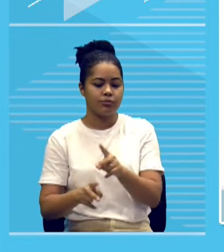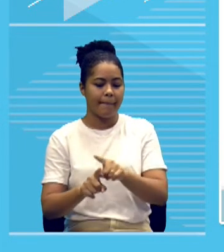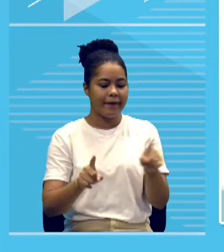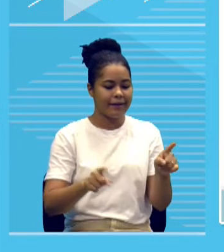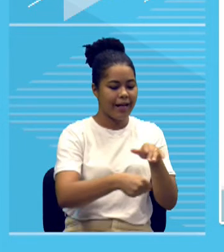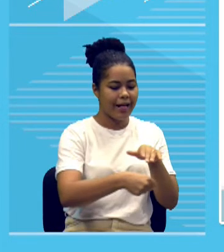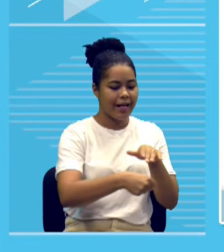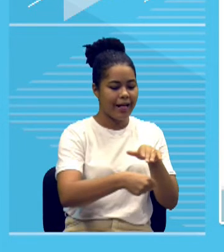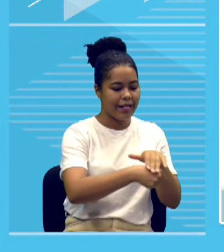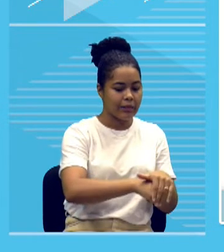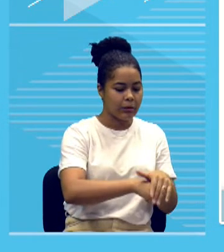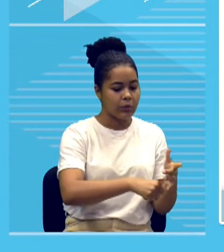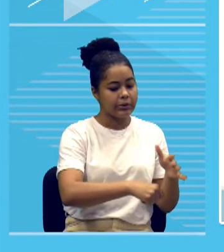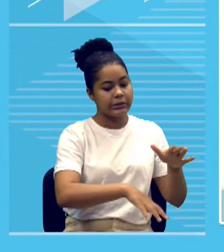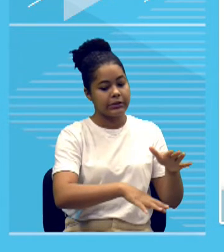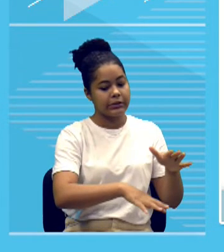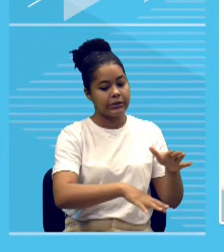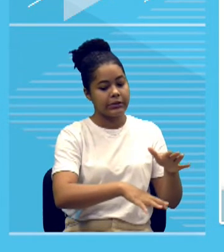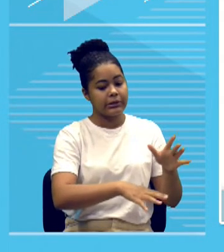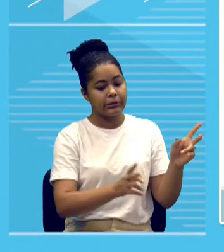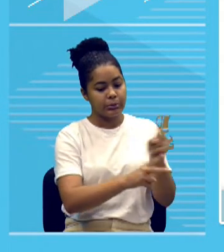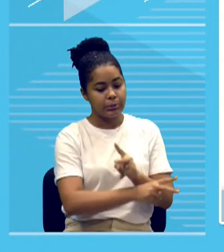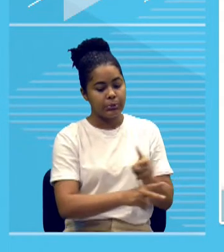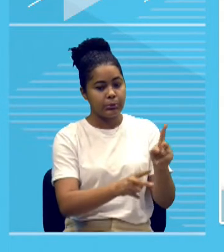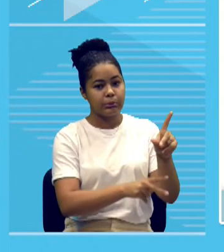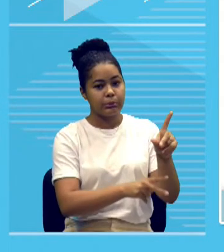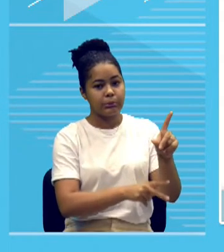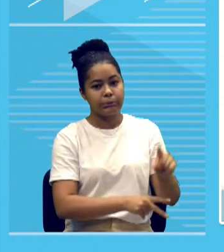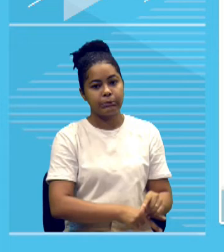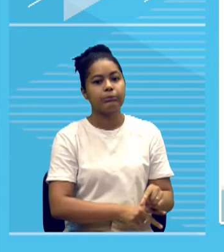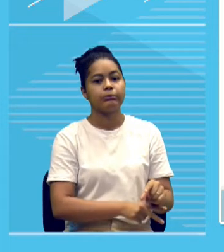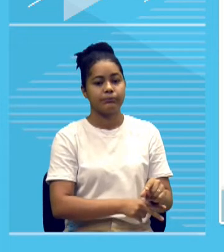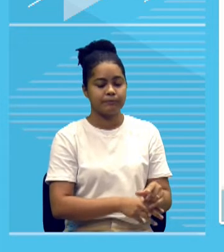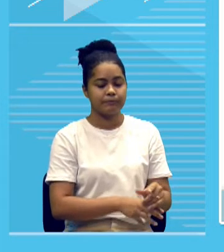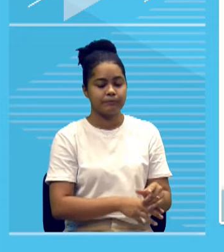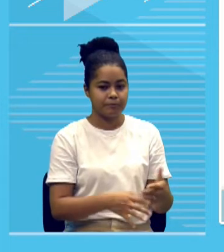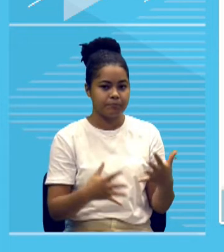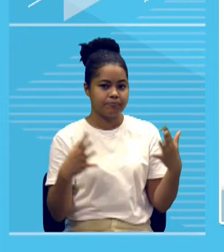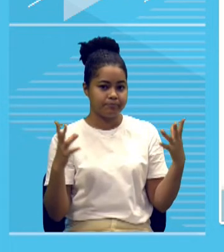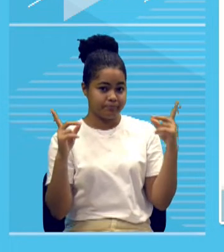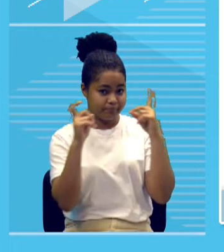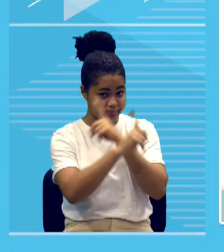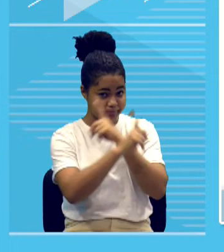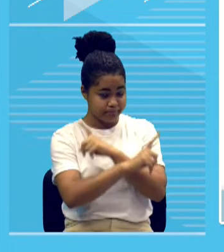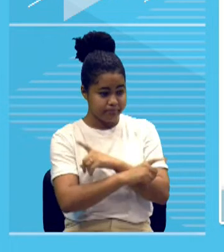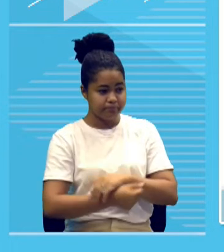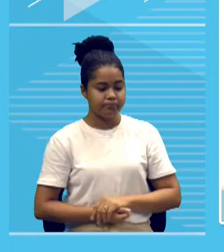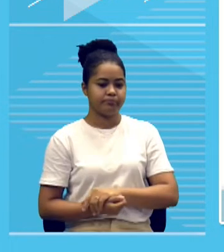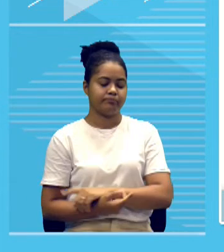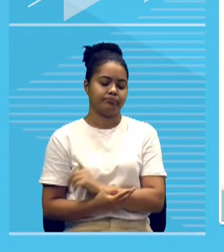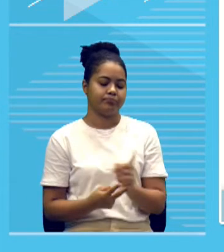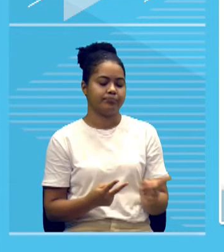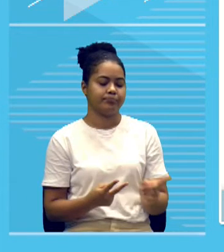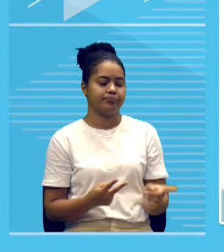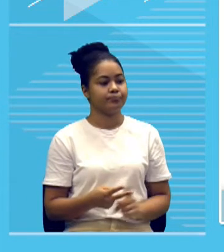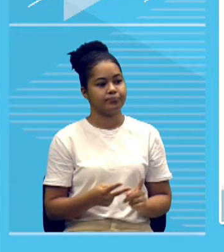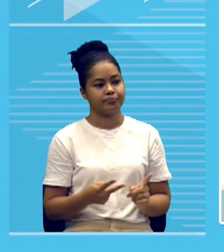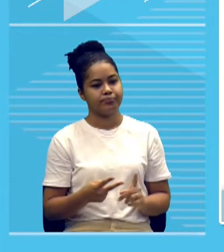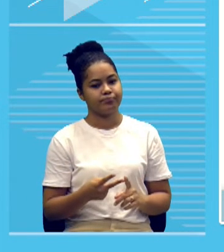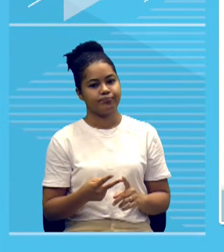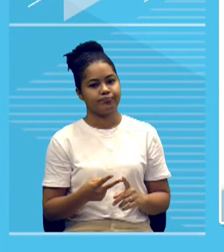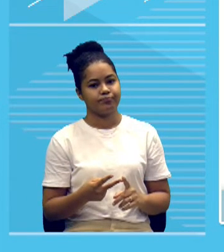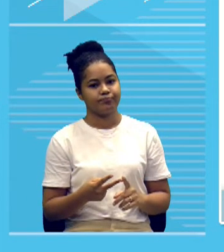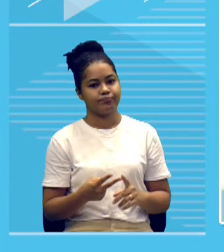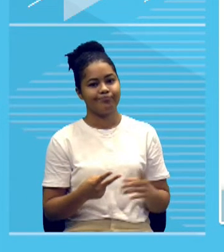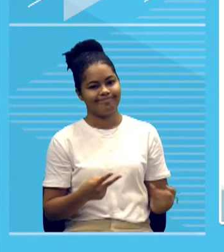não rapaz eu tenho uma queda grande da produção o segundo Eu também acho muito